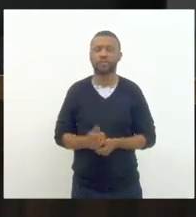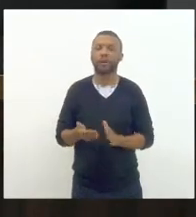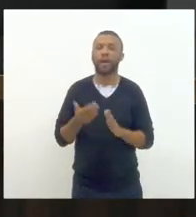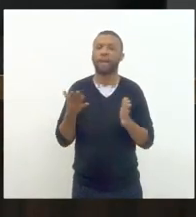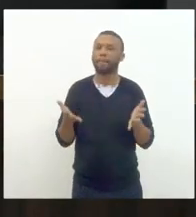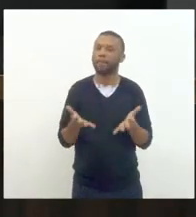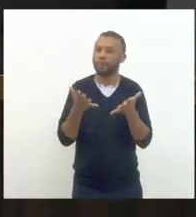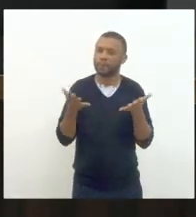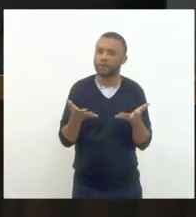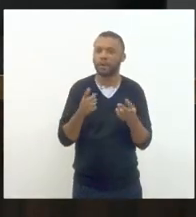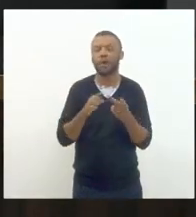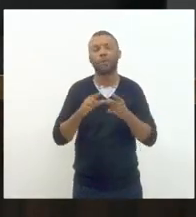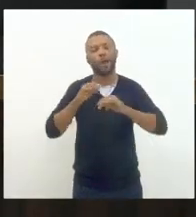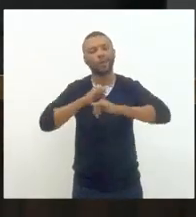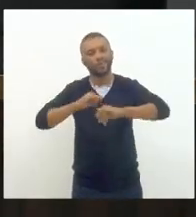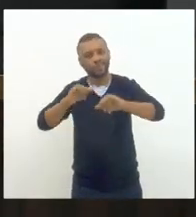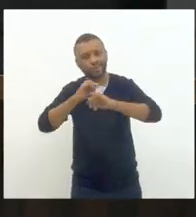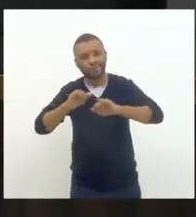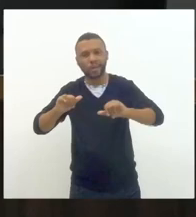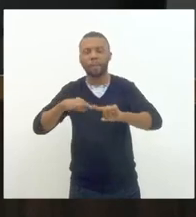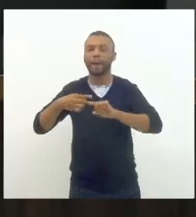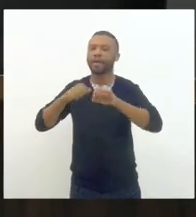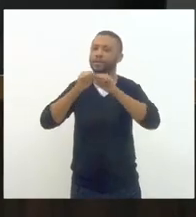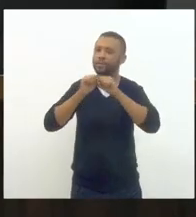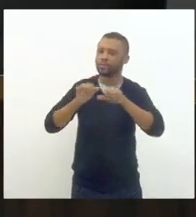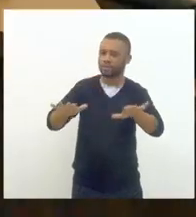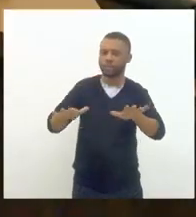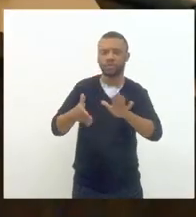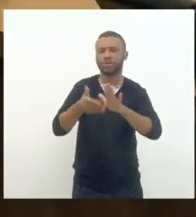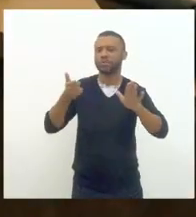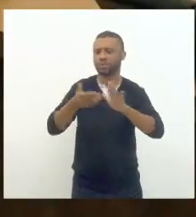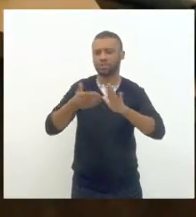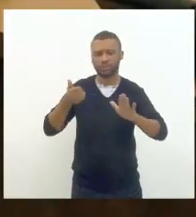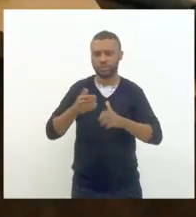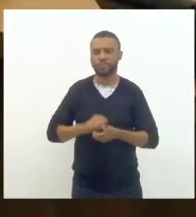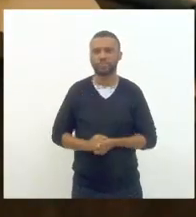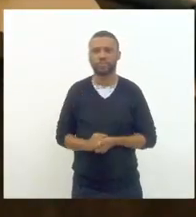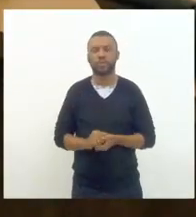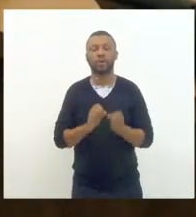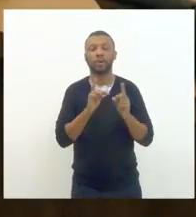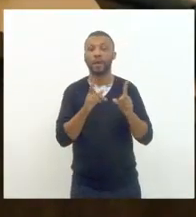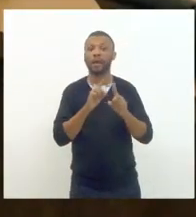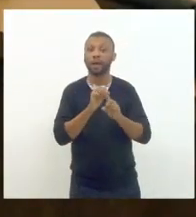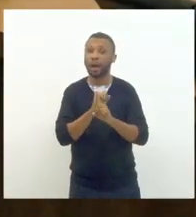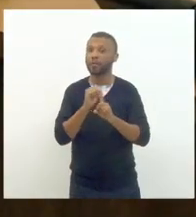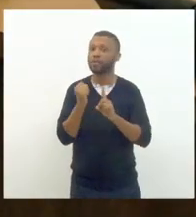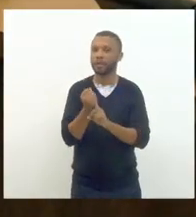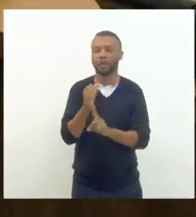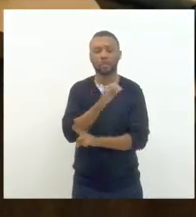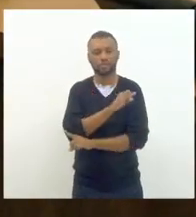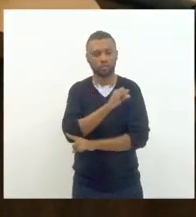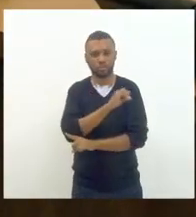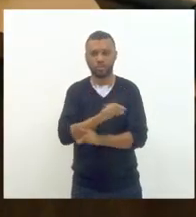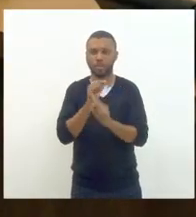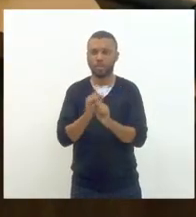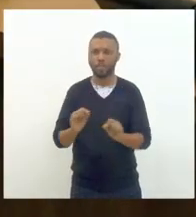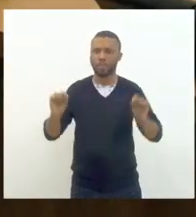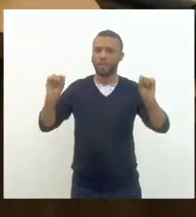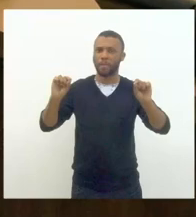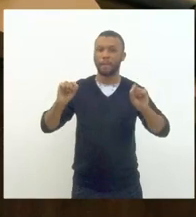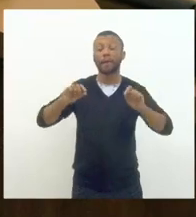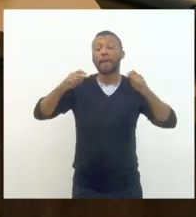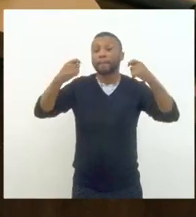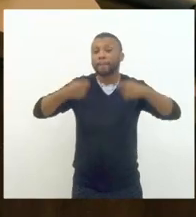promoção, tirou a divulgação e difusão. Presidente, a sociedade fluminense